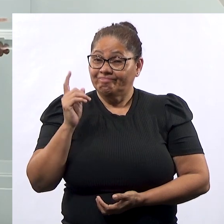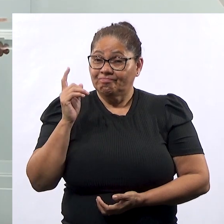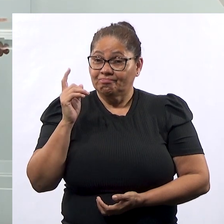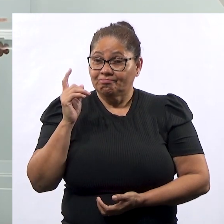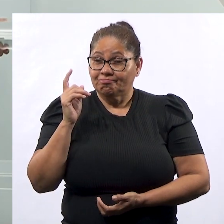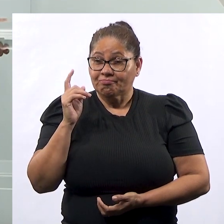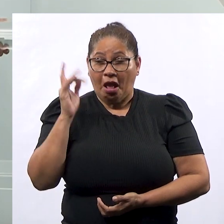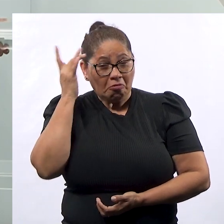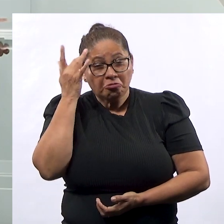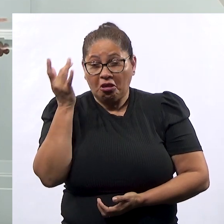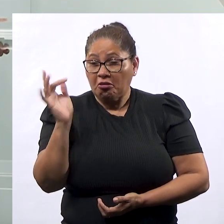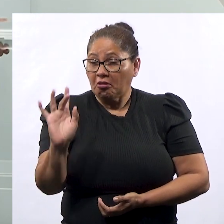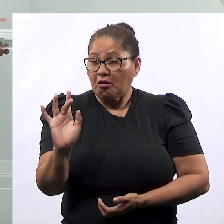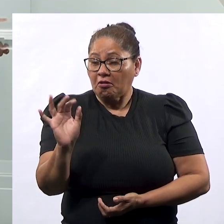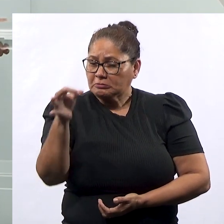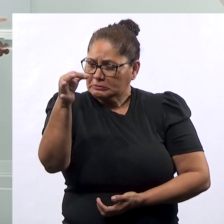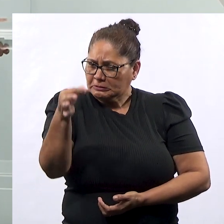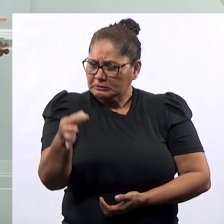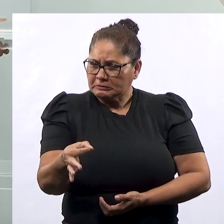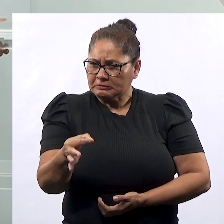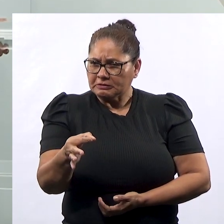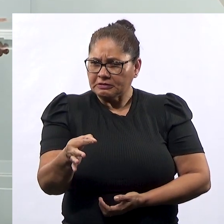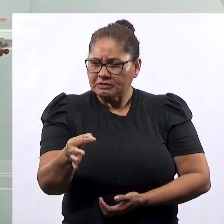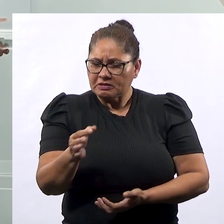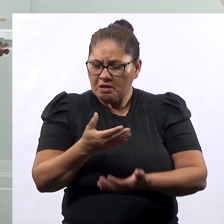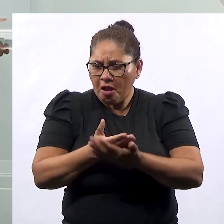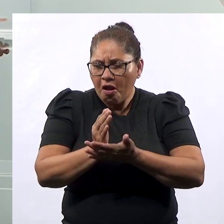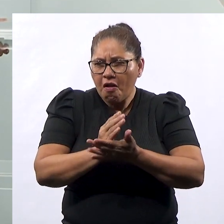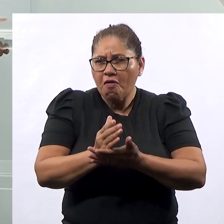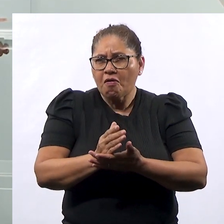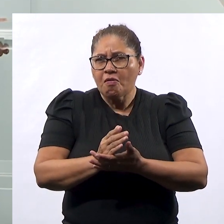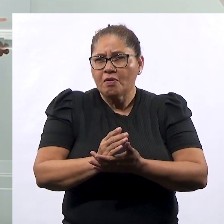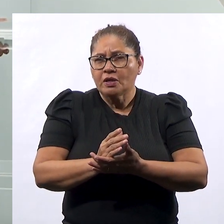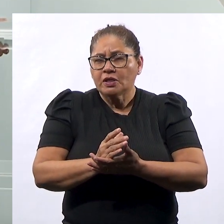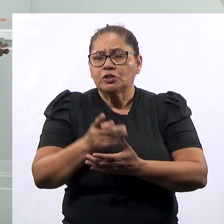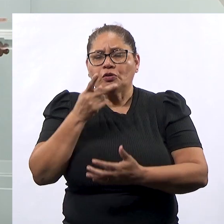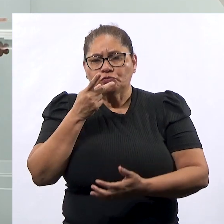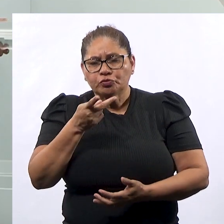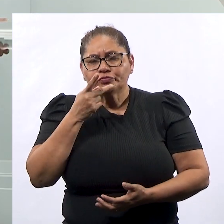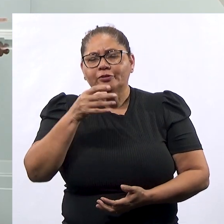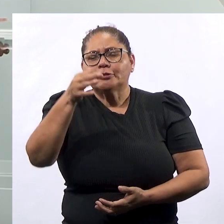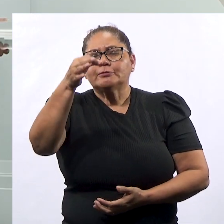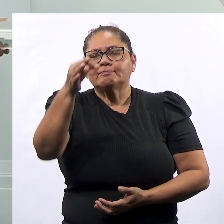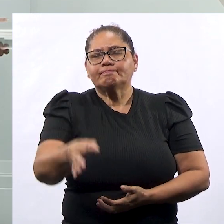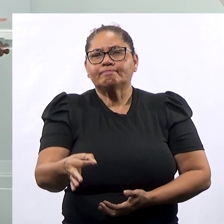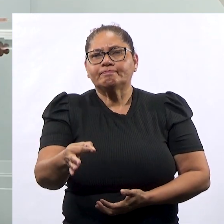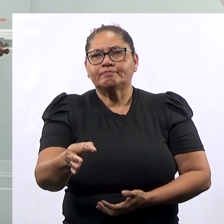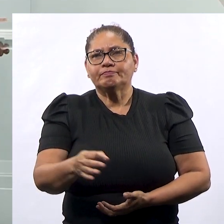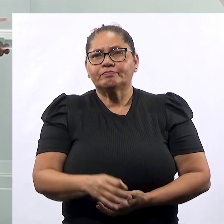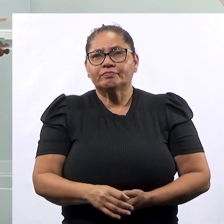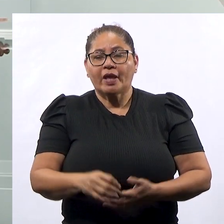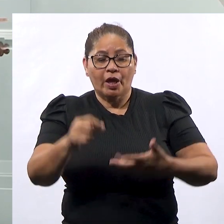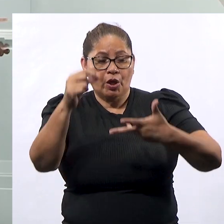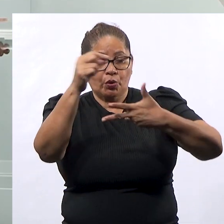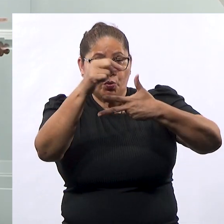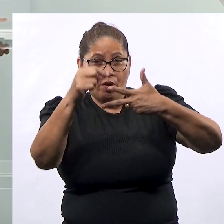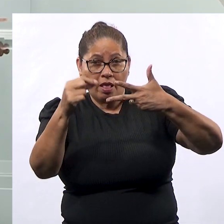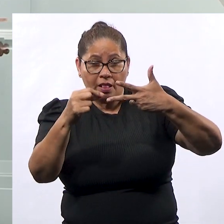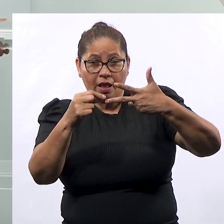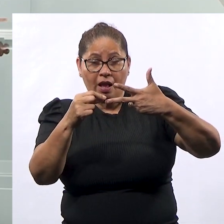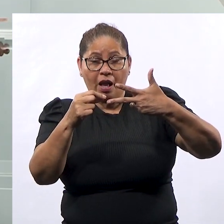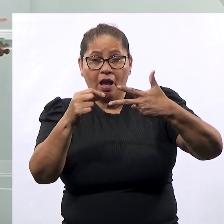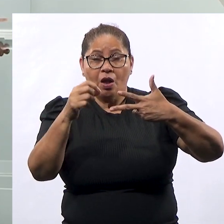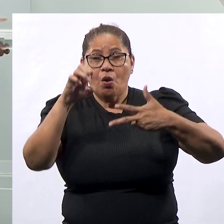Não? Certeza? Bom, se você não conhece algumas, você já ouviu falar com certeza. O Enem,